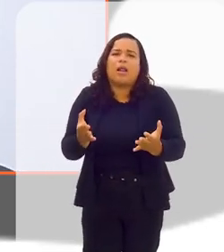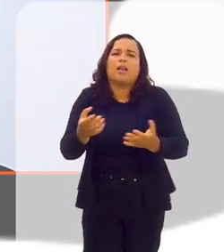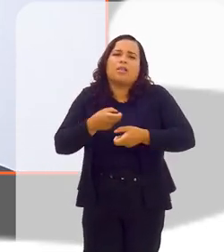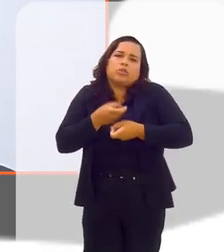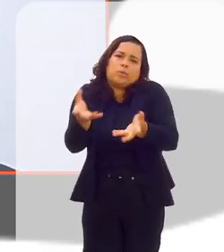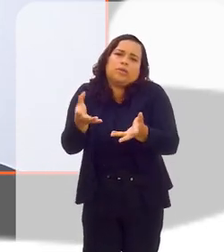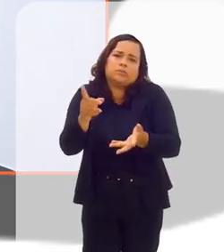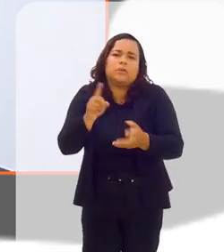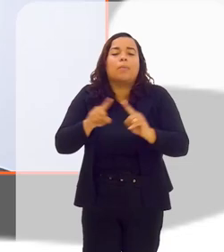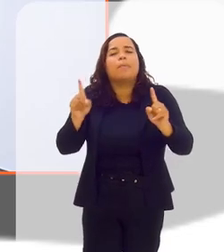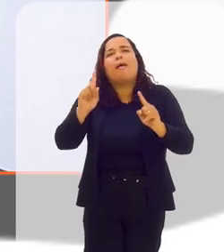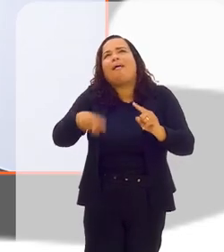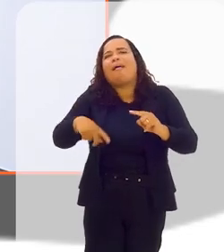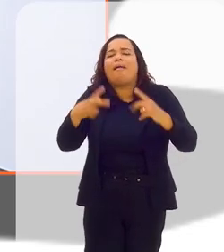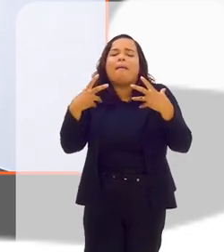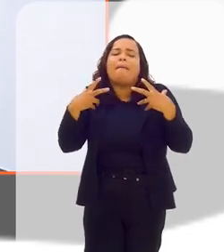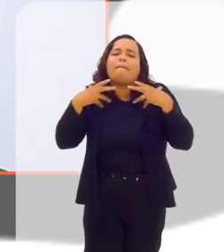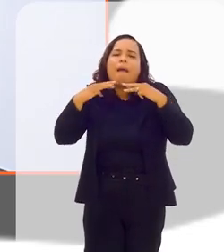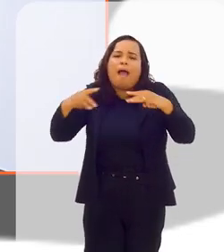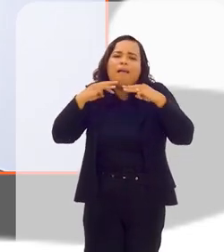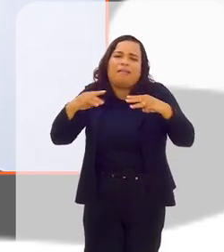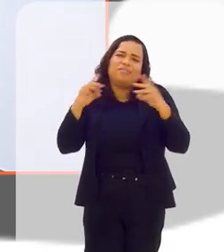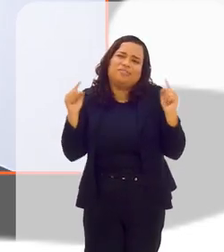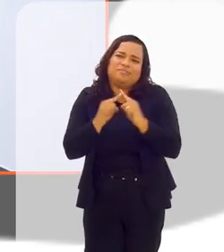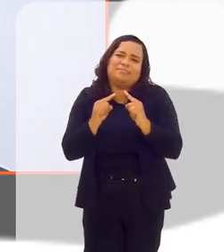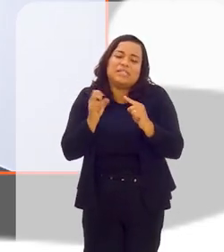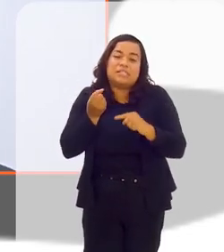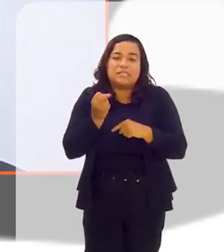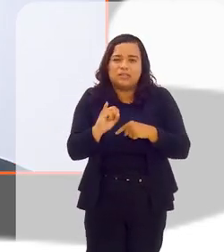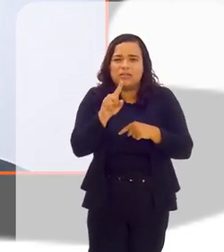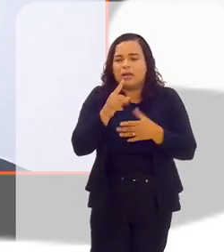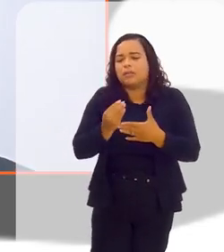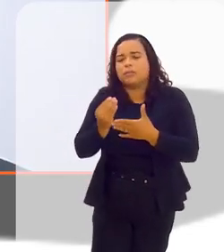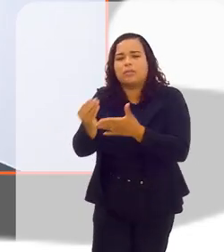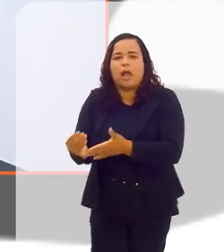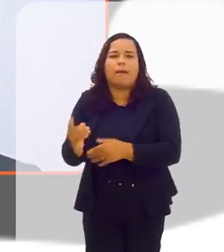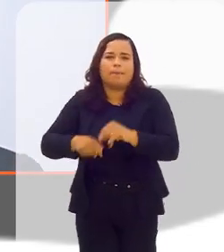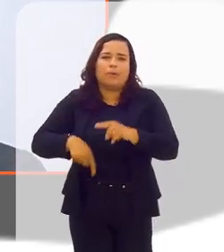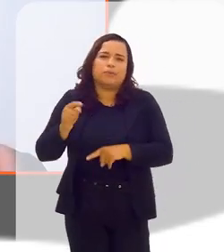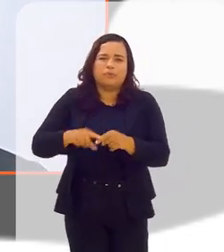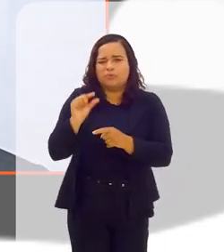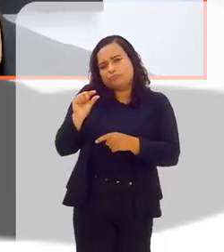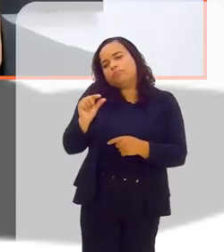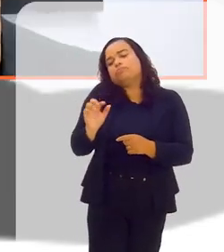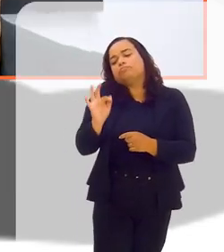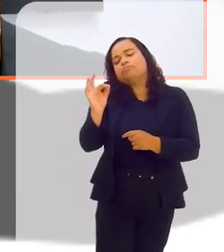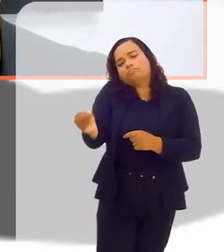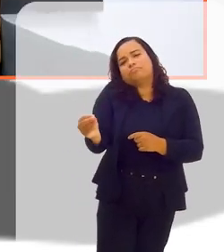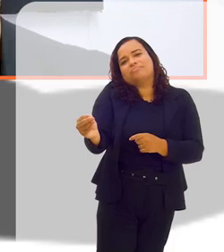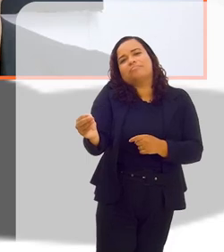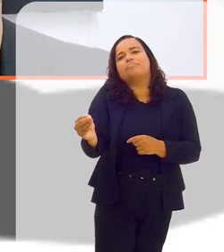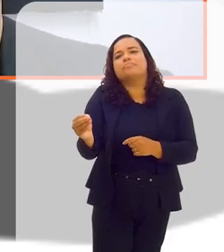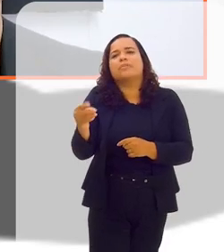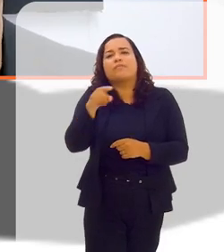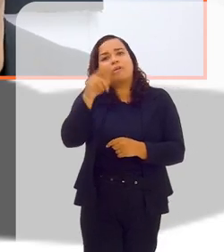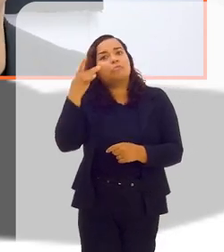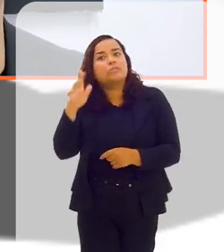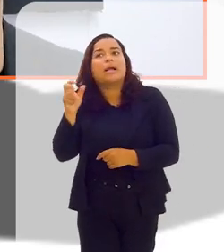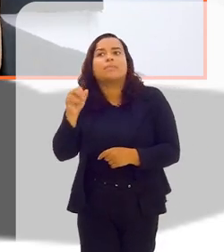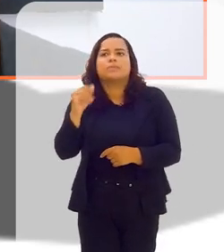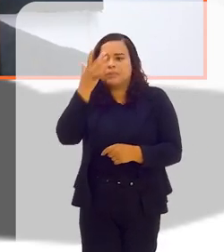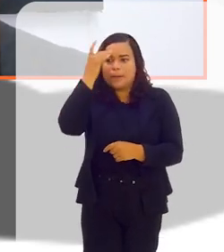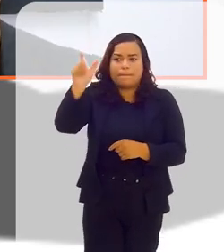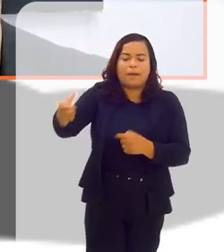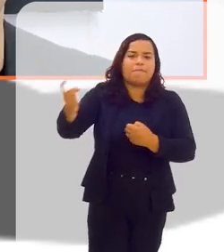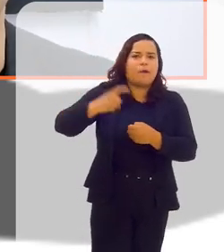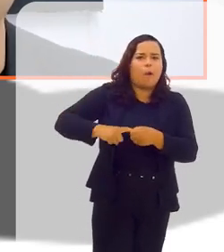doação, mas na verdade é um marketing, né? Porque quando você deixa um produto, embora você não tenha mais controle se a pessoa vai retornar